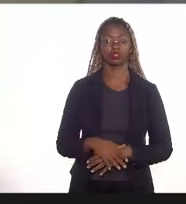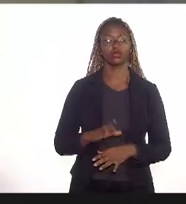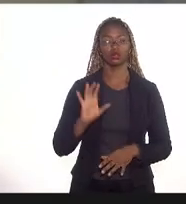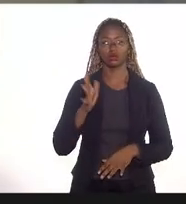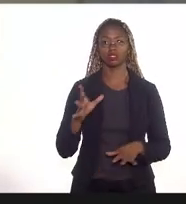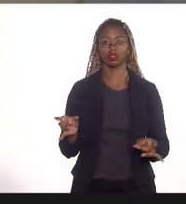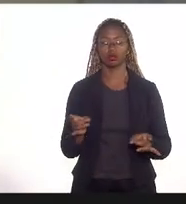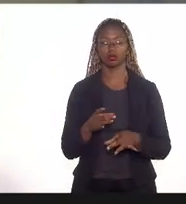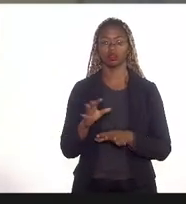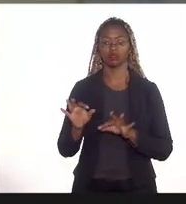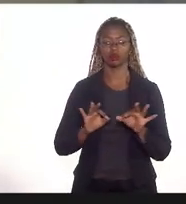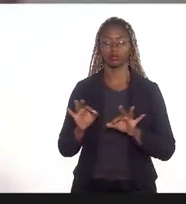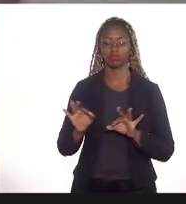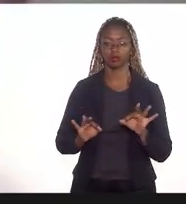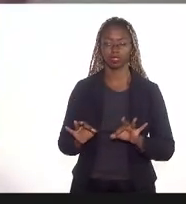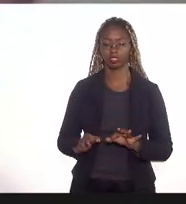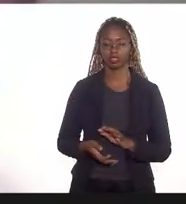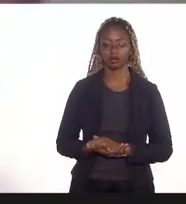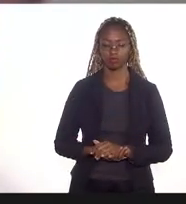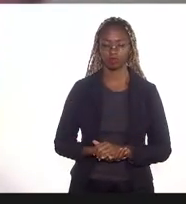preparado. Agora,